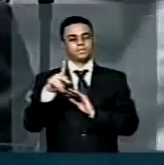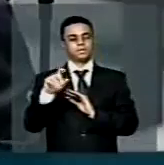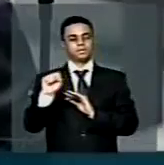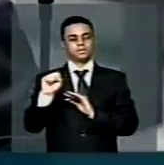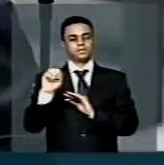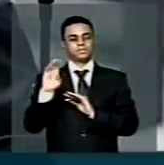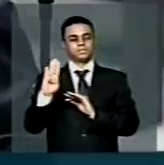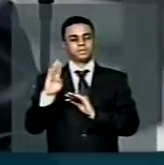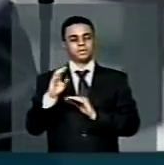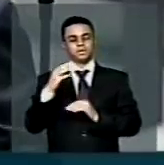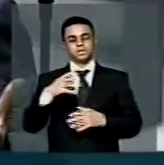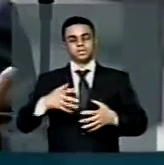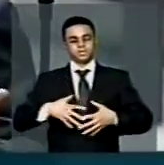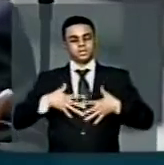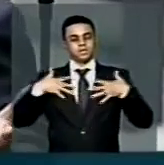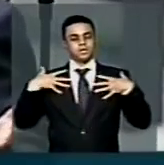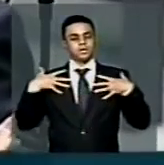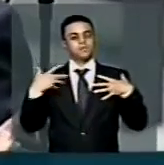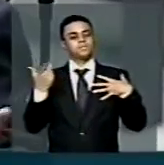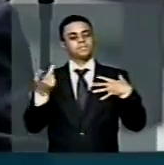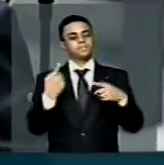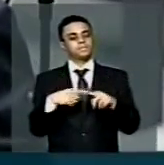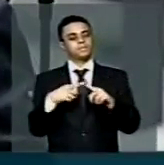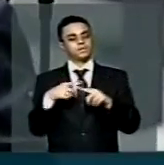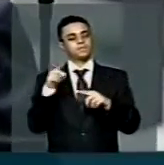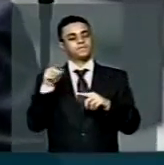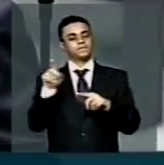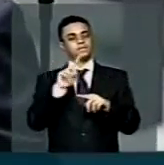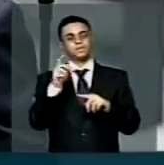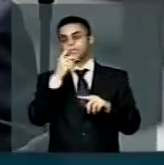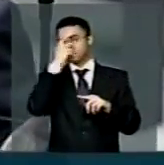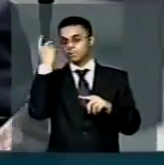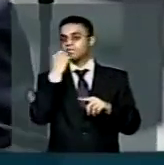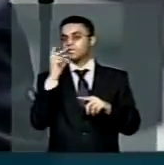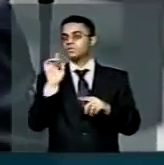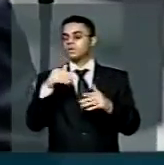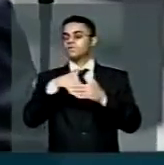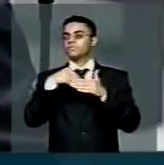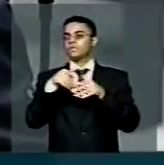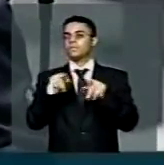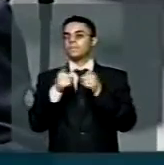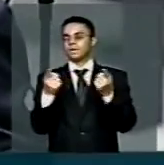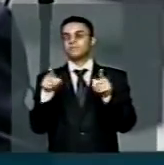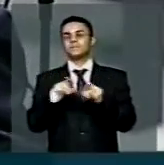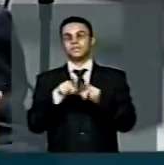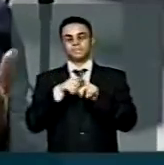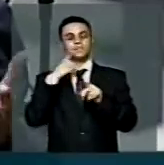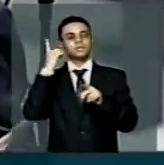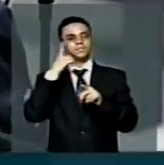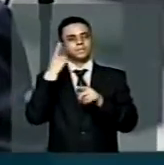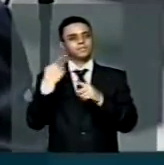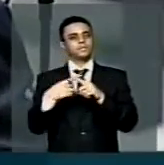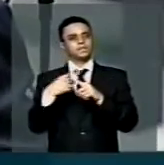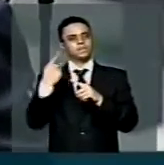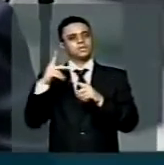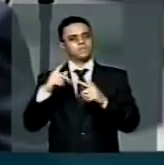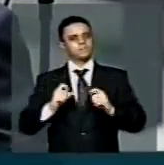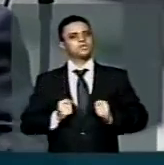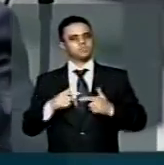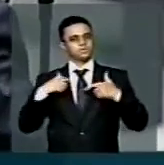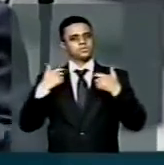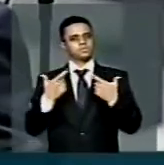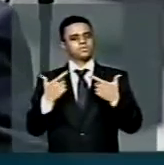nosso partido, dizer que você não é um craque só nos campos de futebol, está sendo um craque como deputado, suas lutas são muito importantes